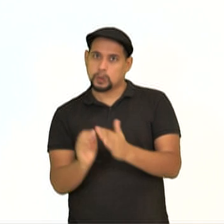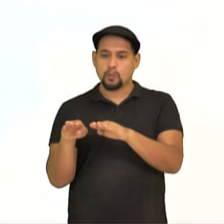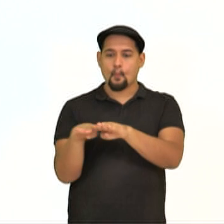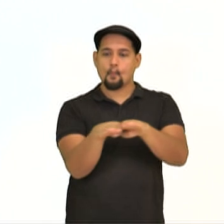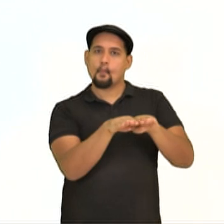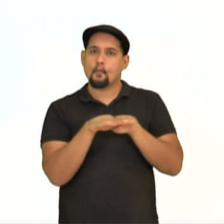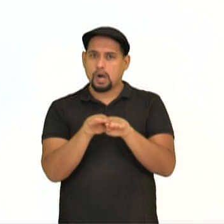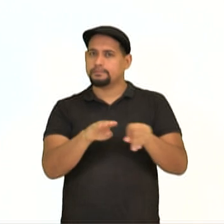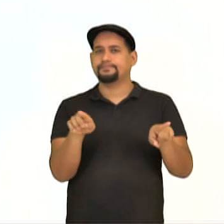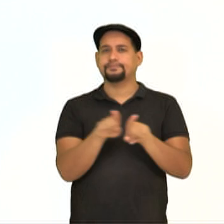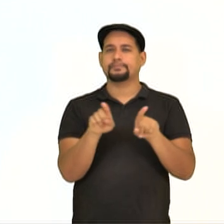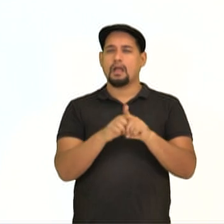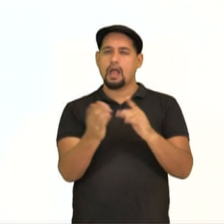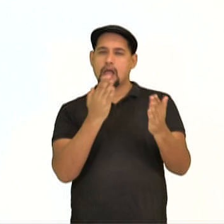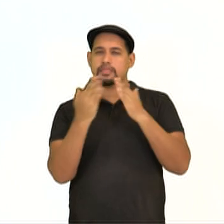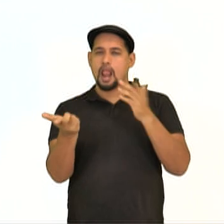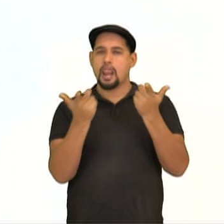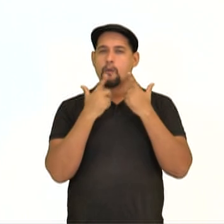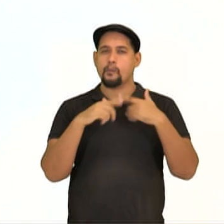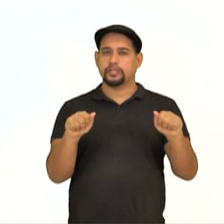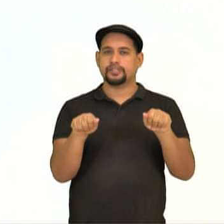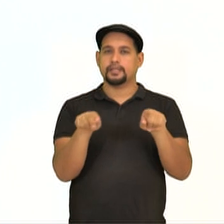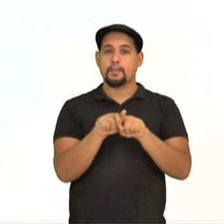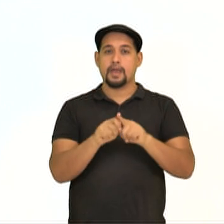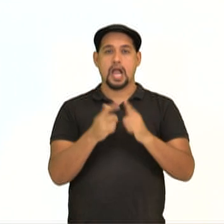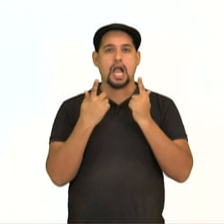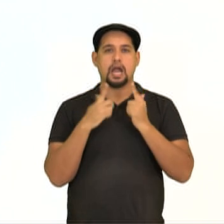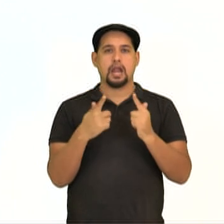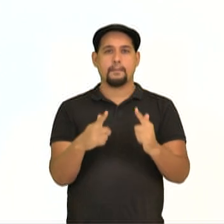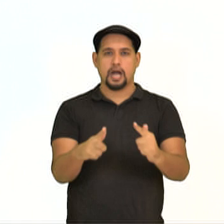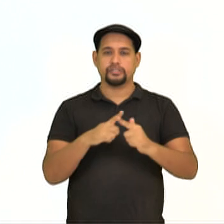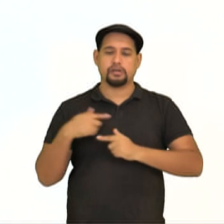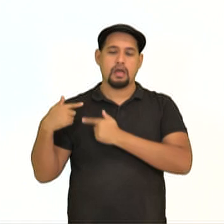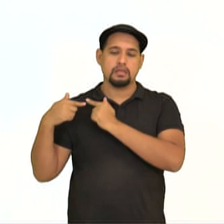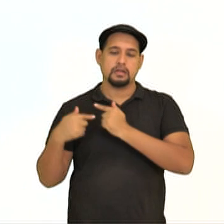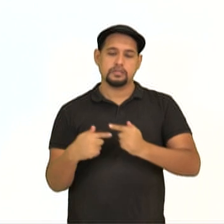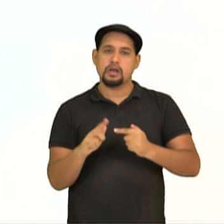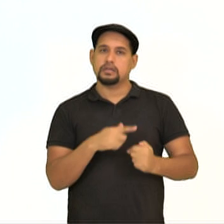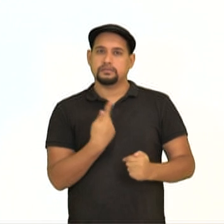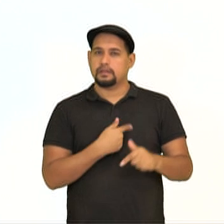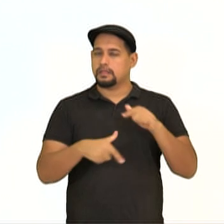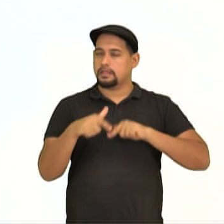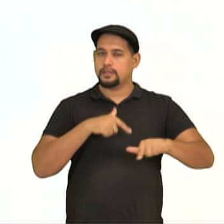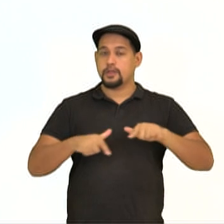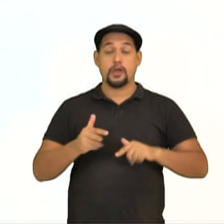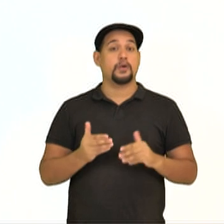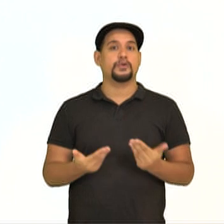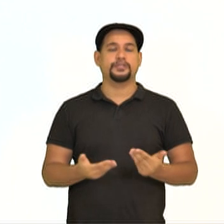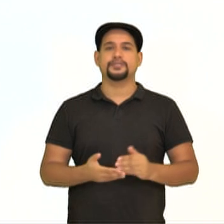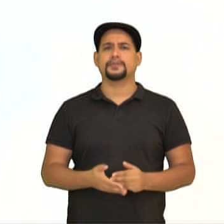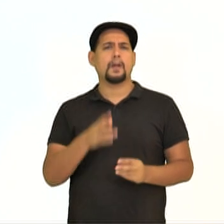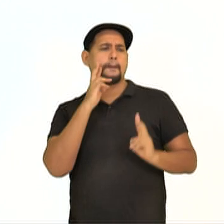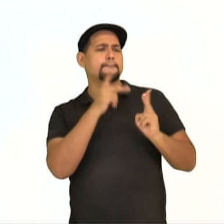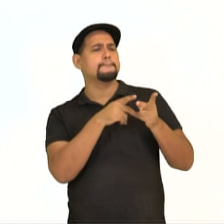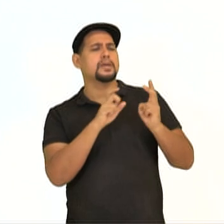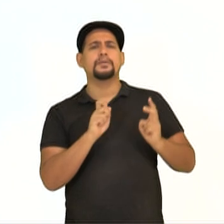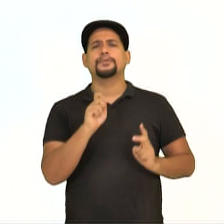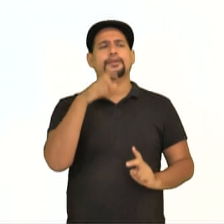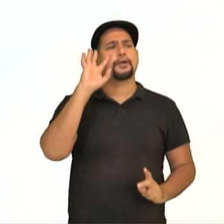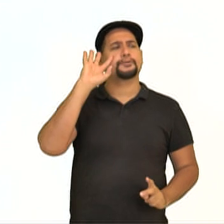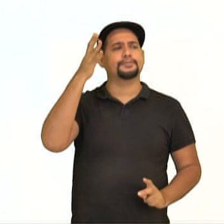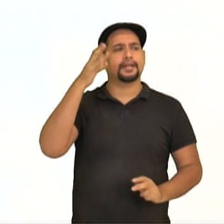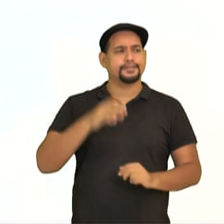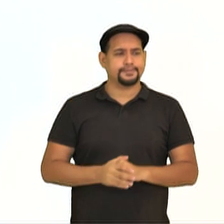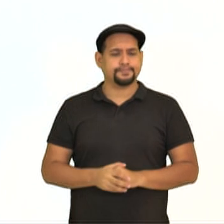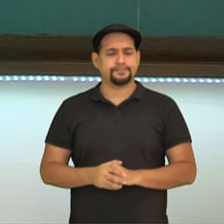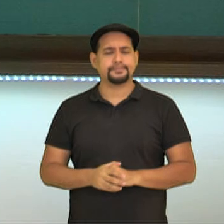padrão, análise linguística, gramática tradicional, vamos trabalhar aqui hoje. E agora, veja só o que